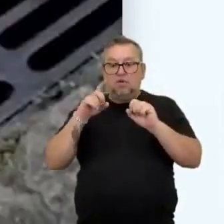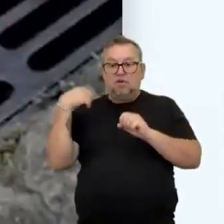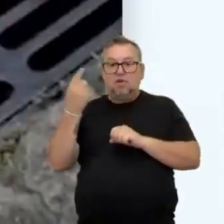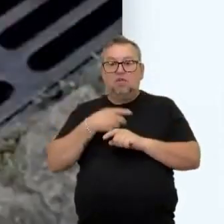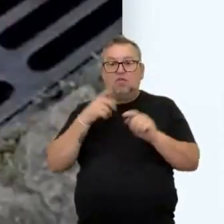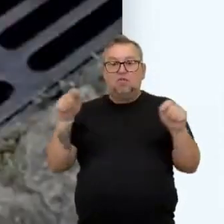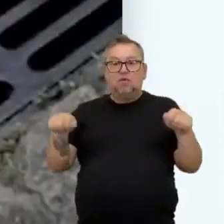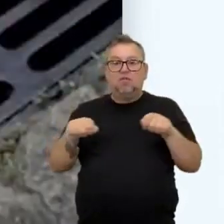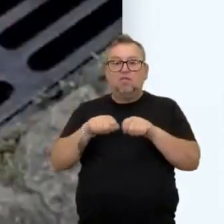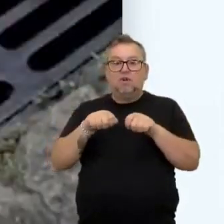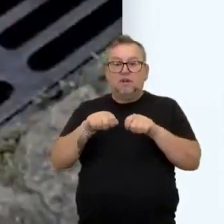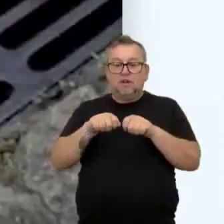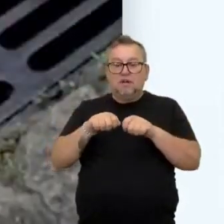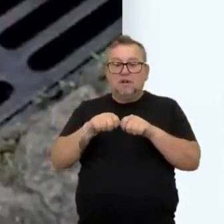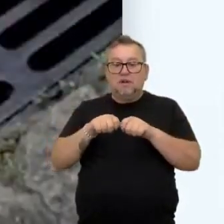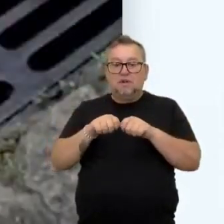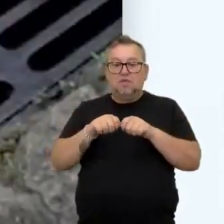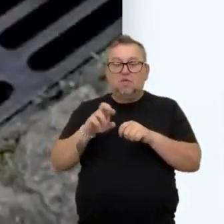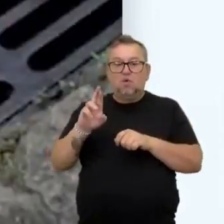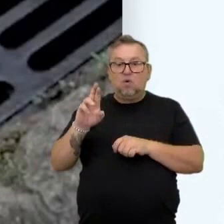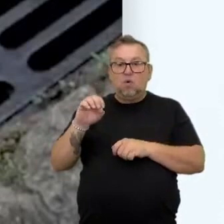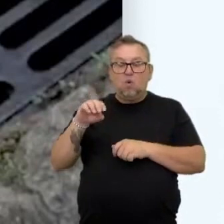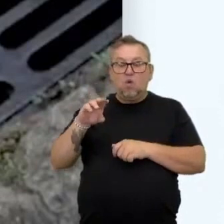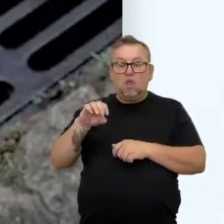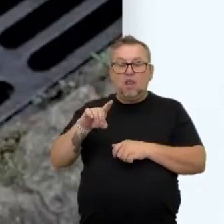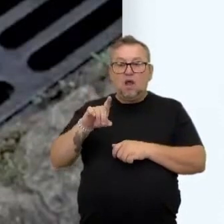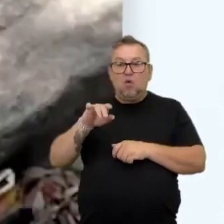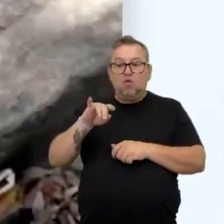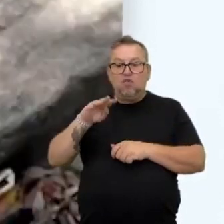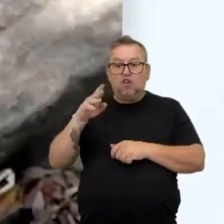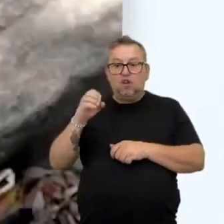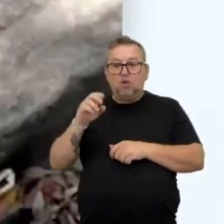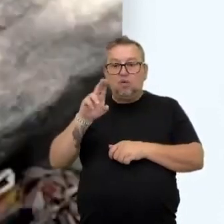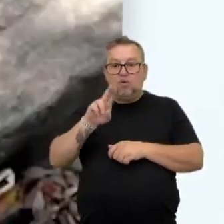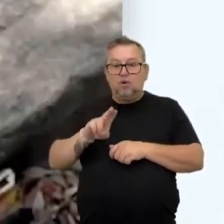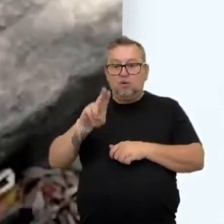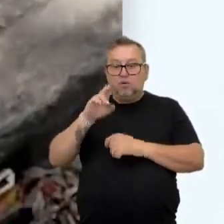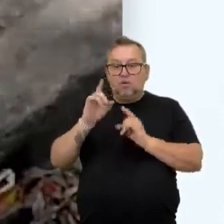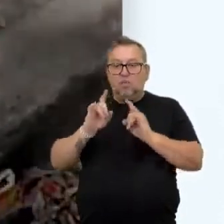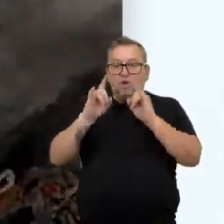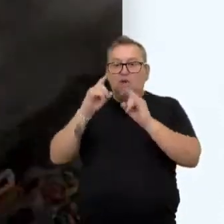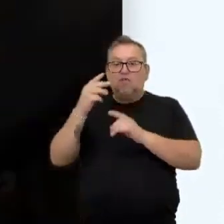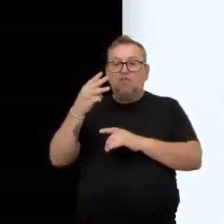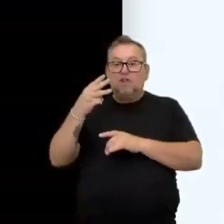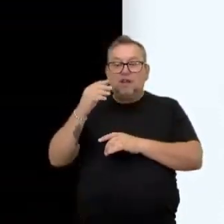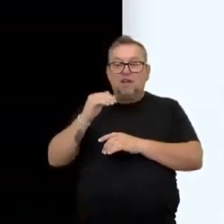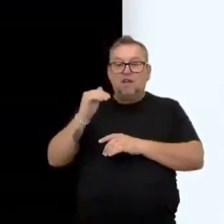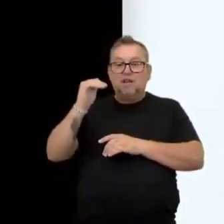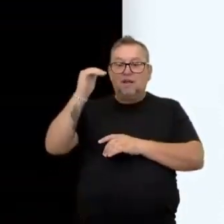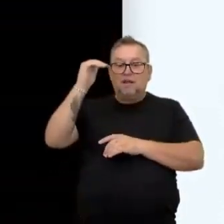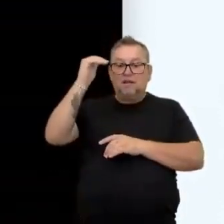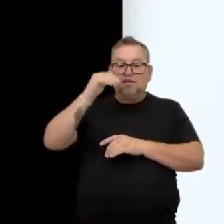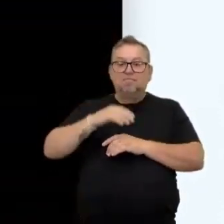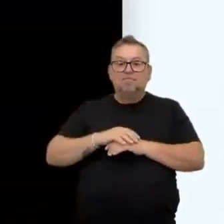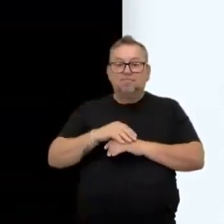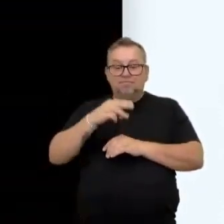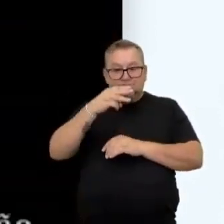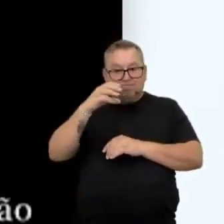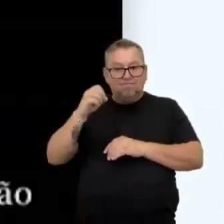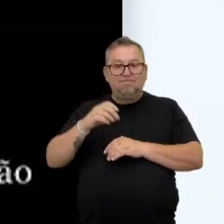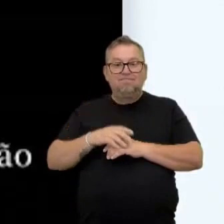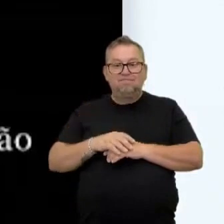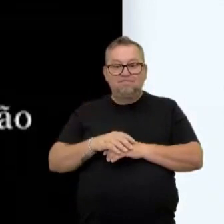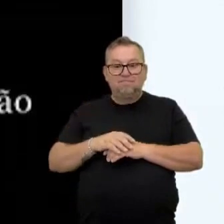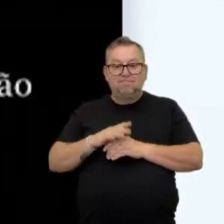pode fazer diante de um Ronaldinho que ocupa um prédio de 30 andares? Né, assim, na